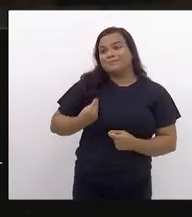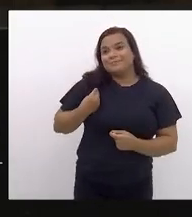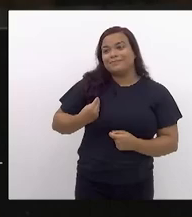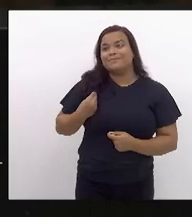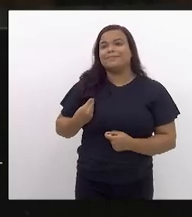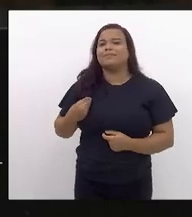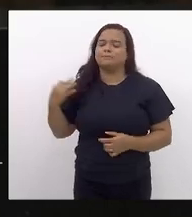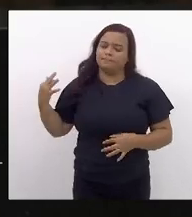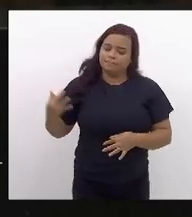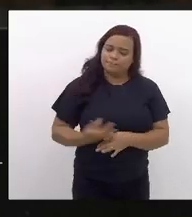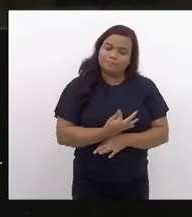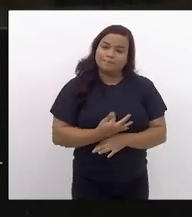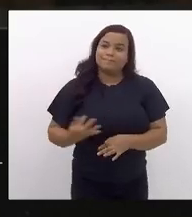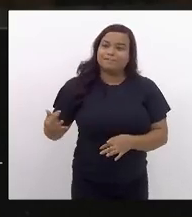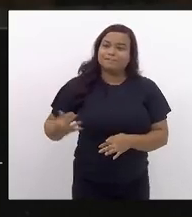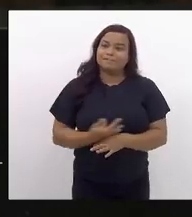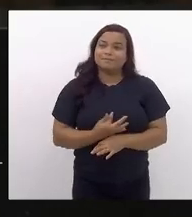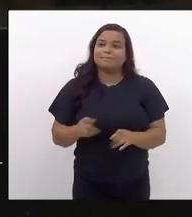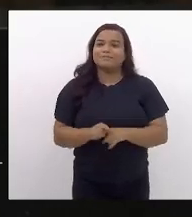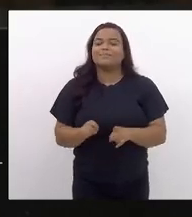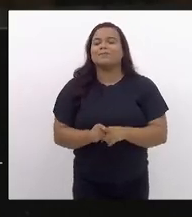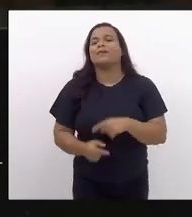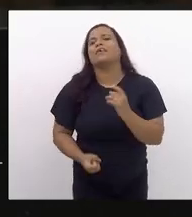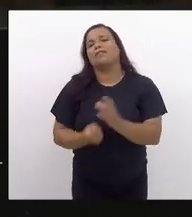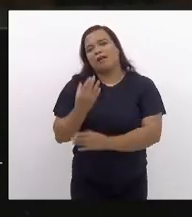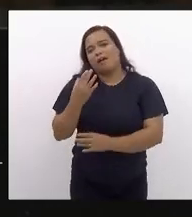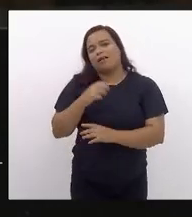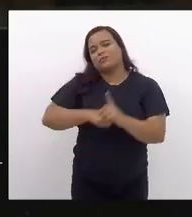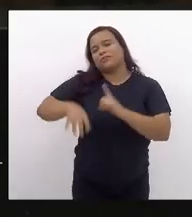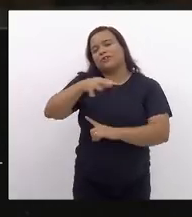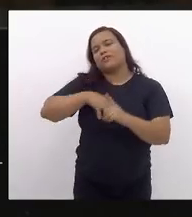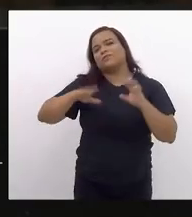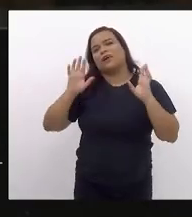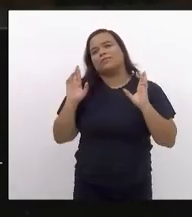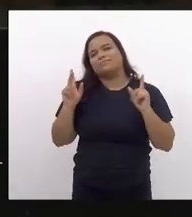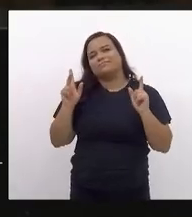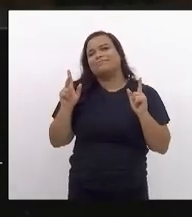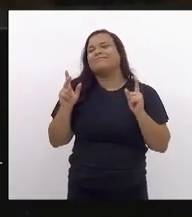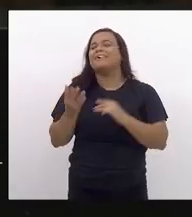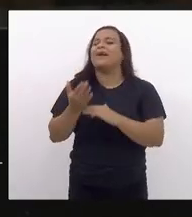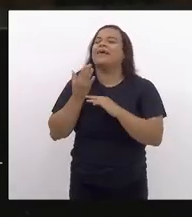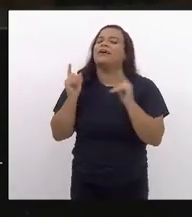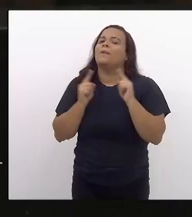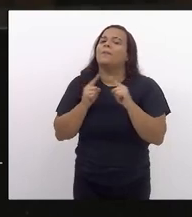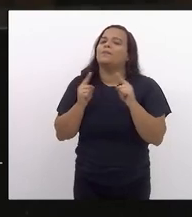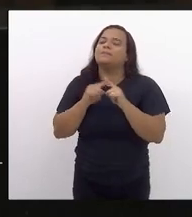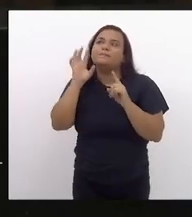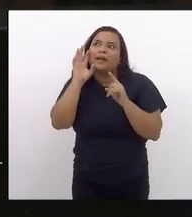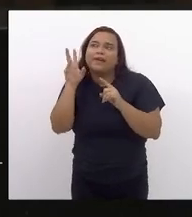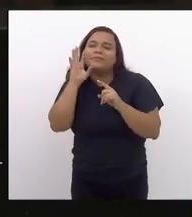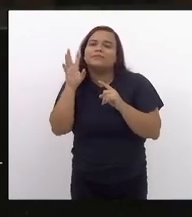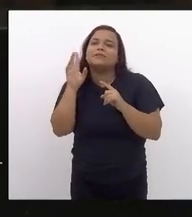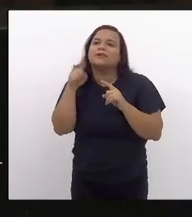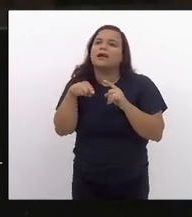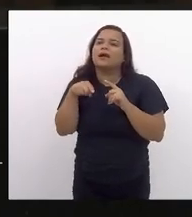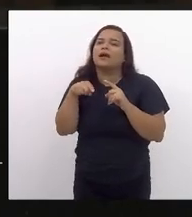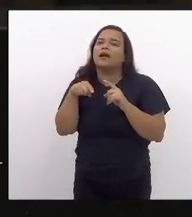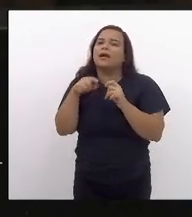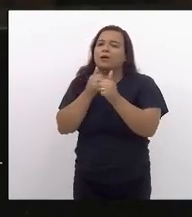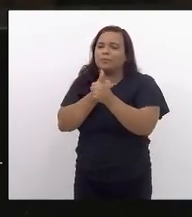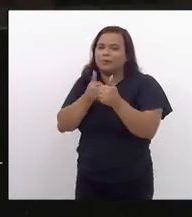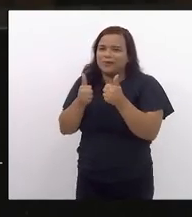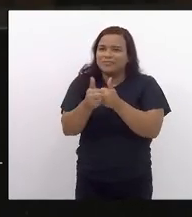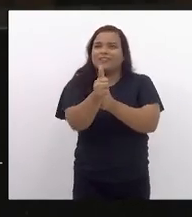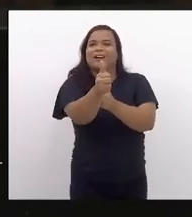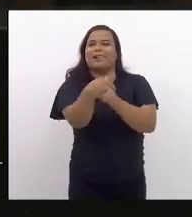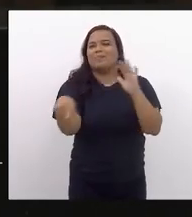de resistir e de construir uma outra sociedade que leve em consideração o protagonismo das mulheres